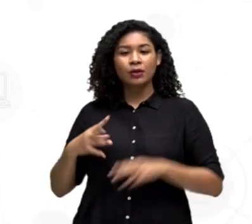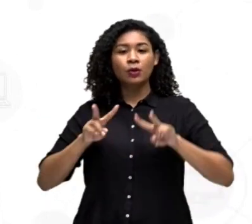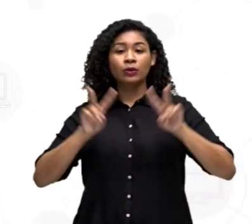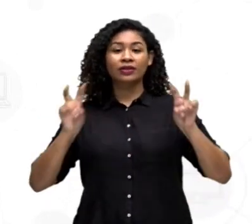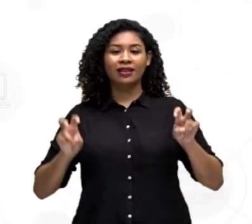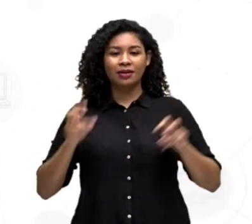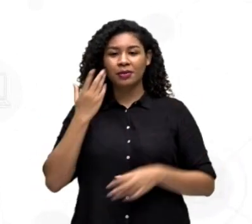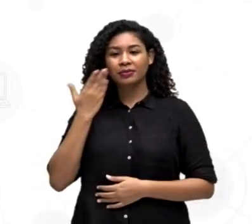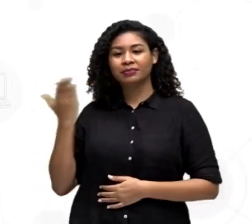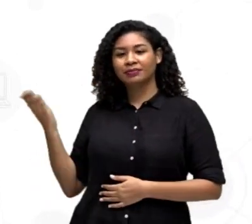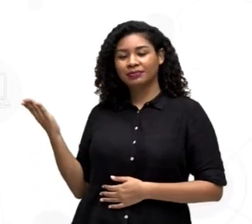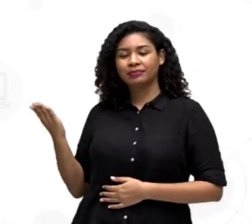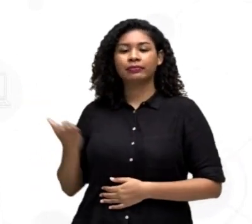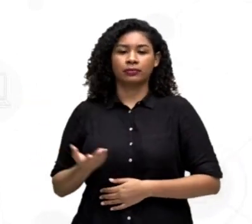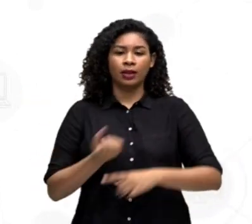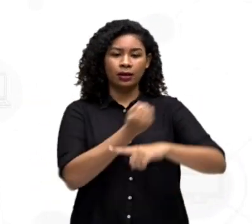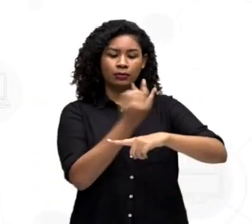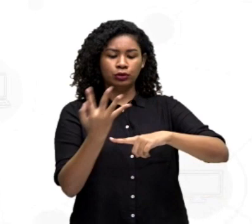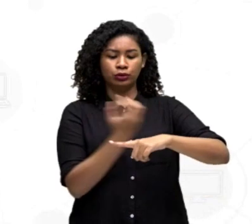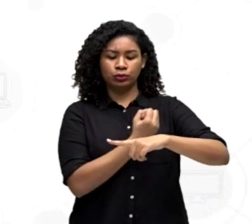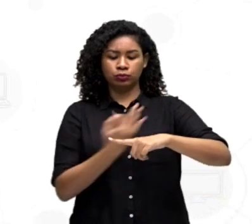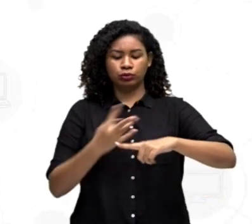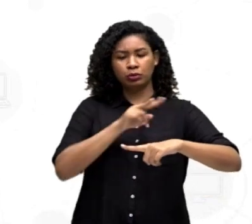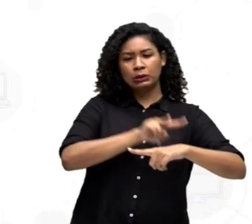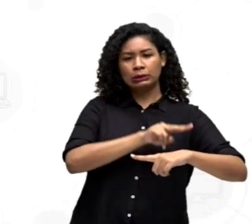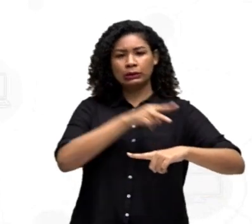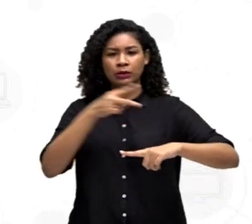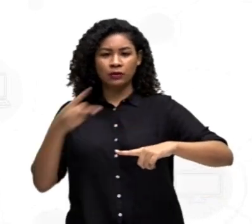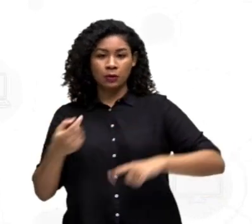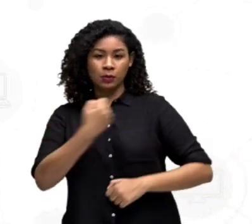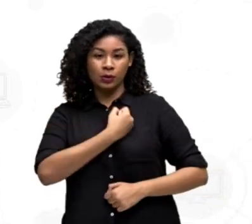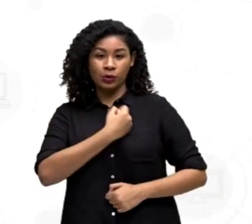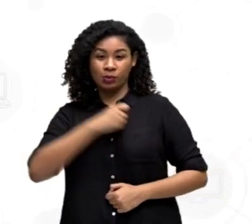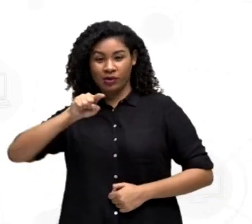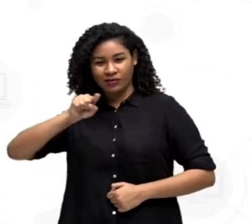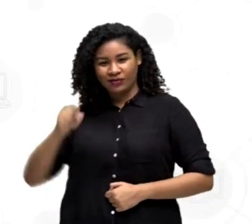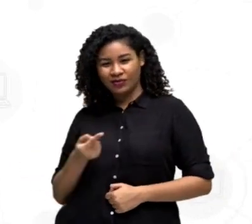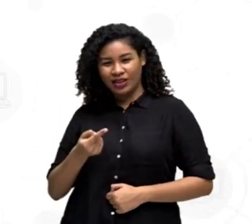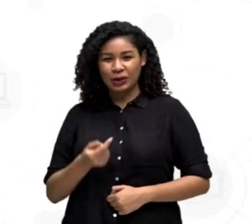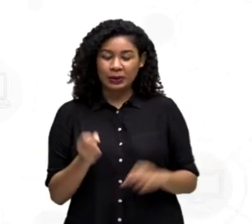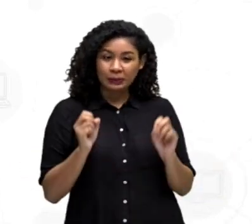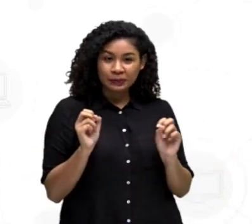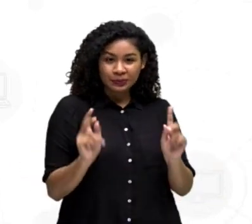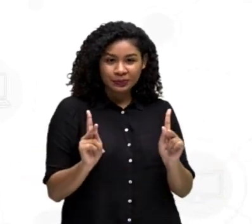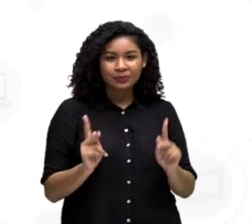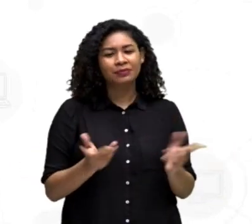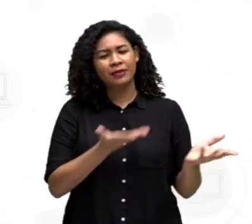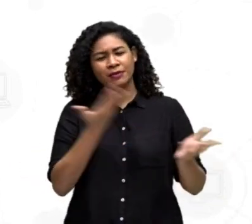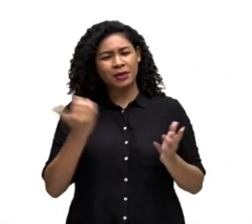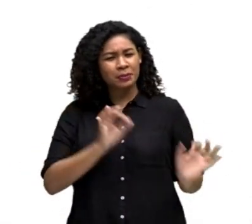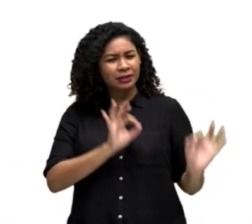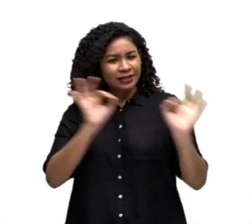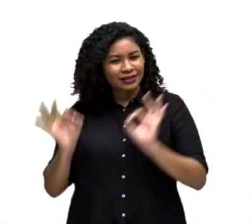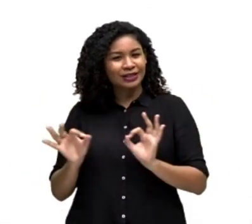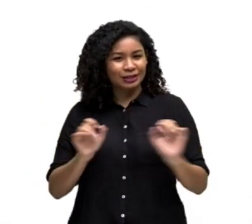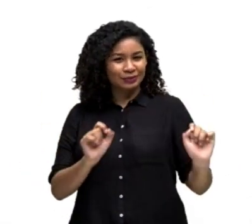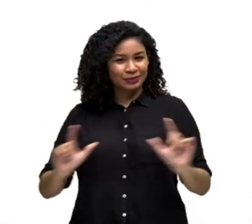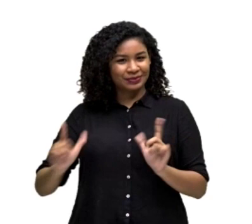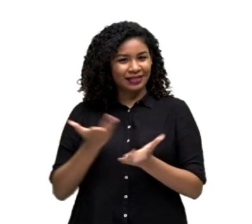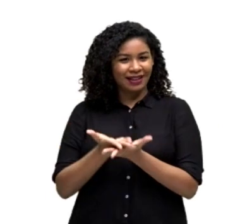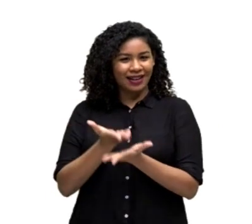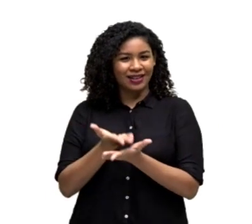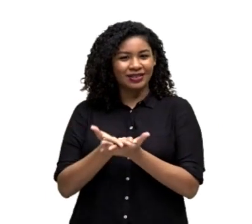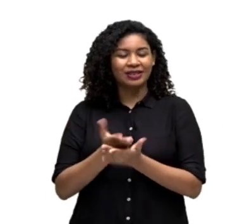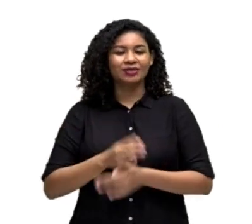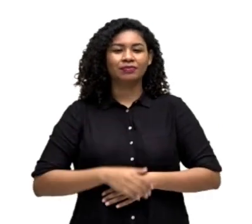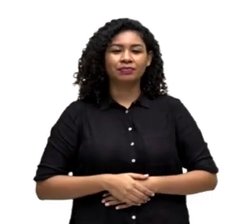de transformação de fração em número decimal, belezinha? Então acompanhe comigo a nossa primeira cartela da aula.